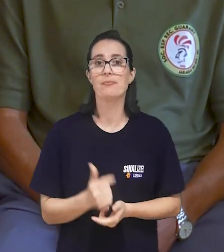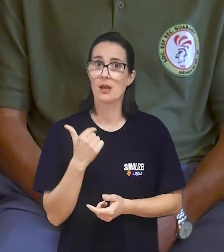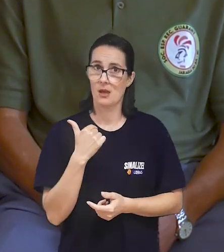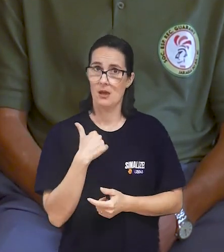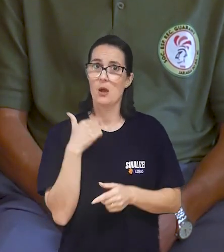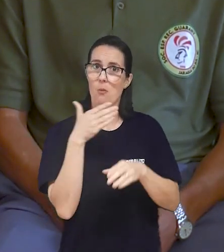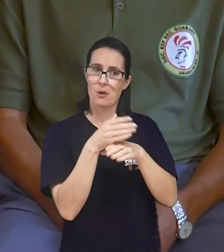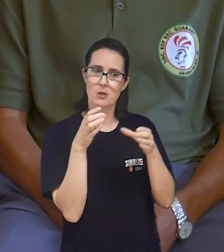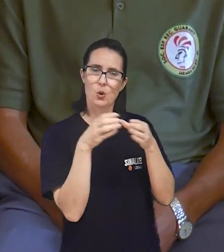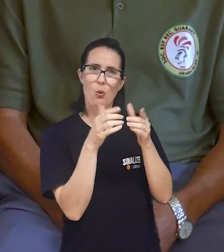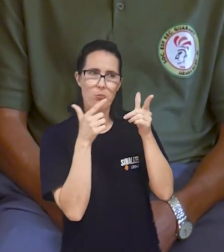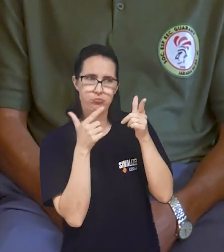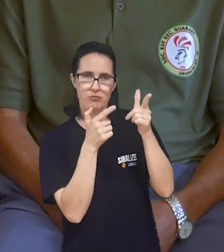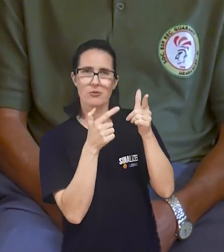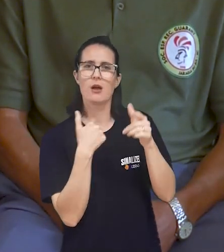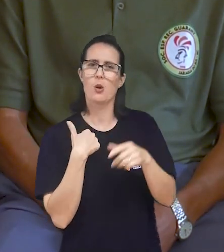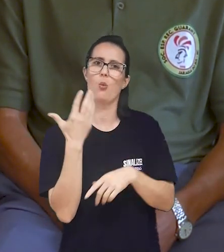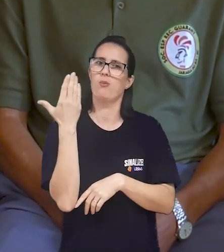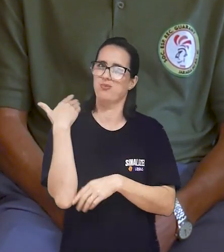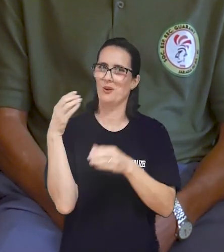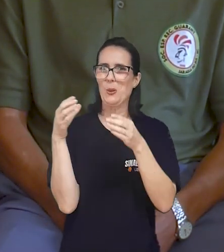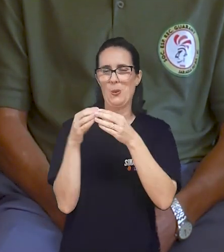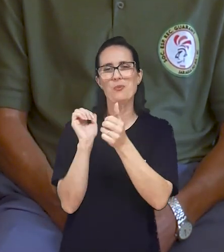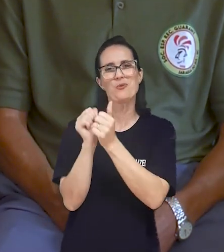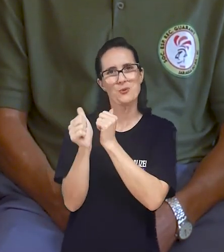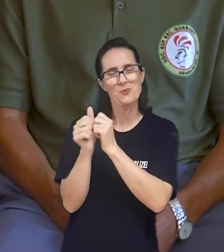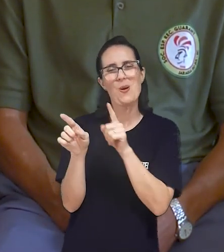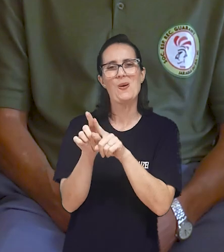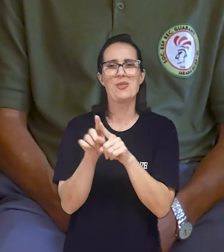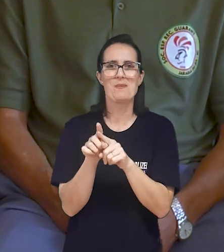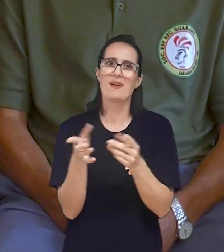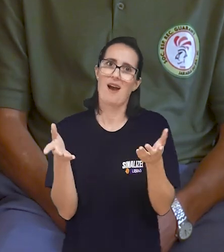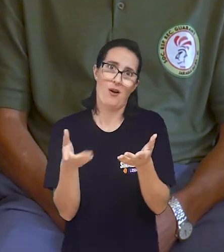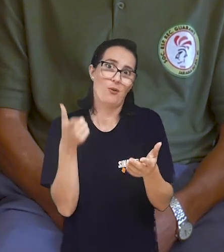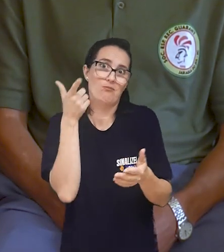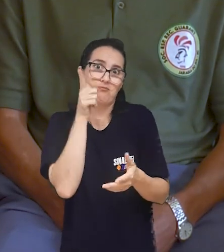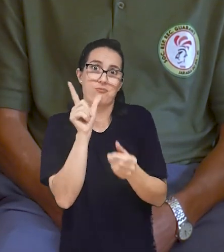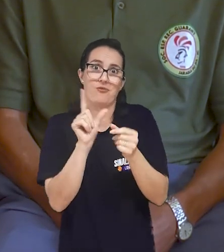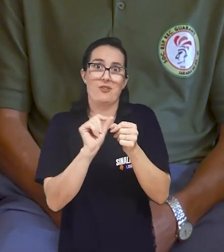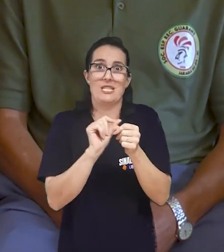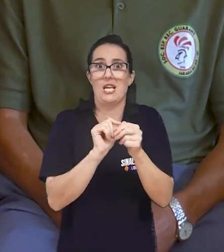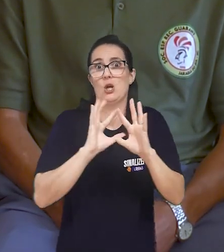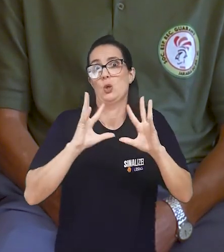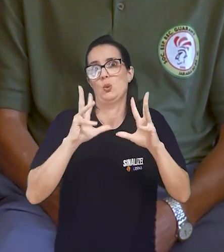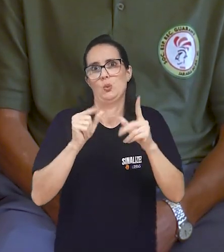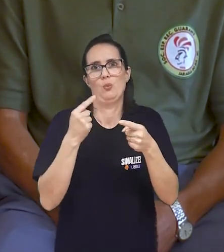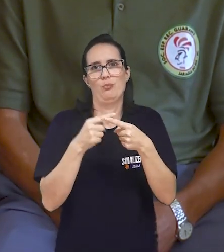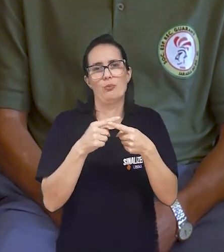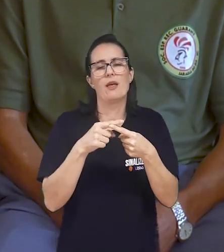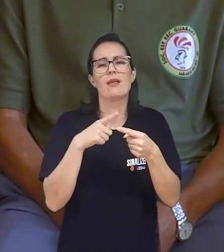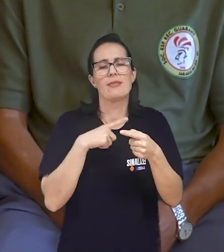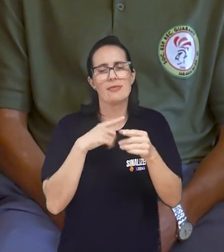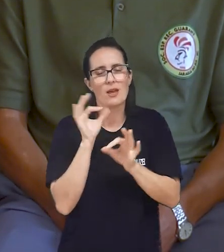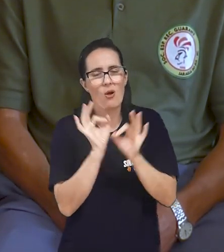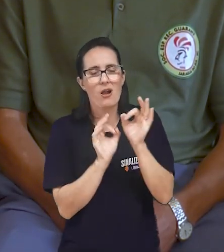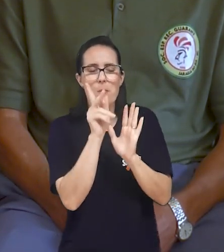eu faço parte tanto do tiro, do futebol também fazia na época que nós tinha. Hoje a gente não consegue abraçar tudo, porque também está à frente dos projetos